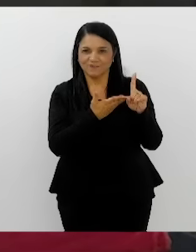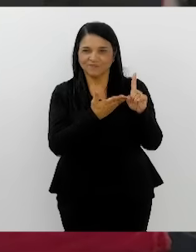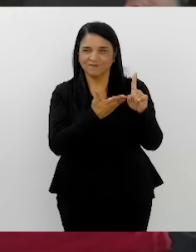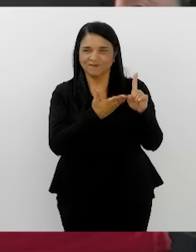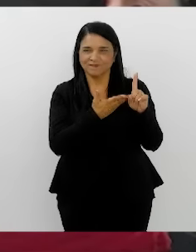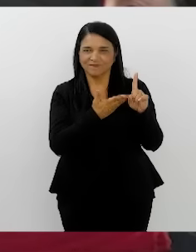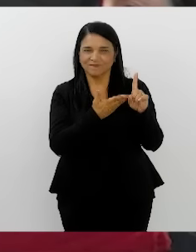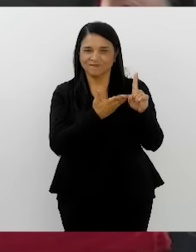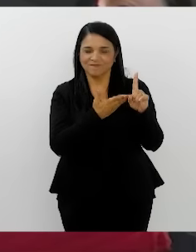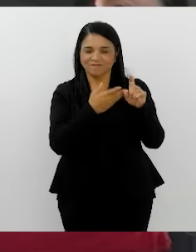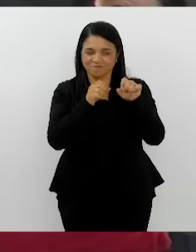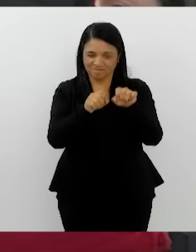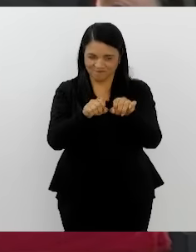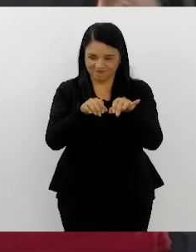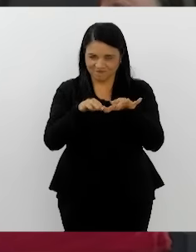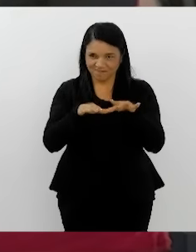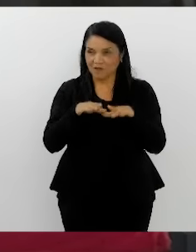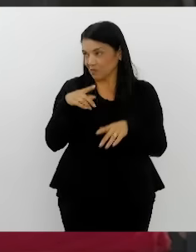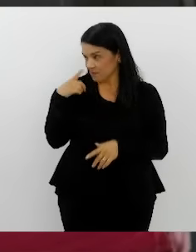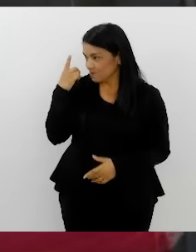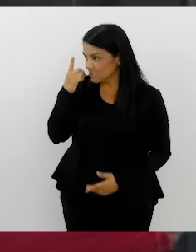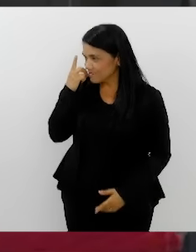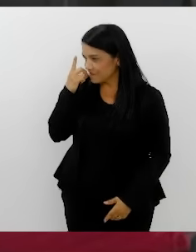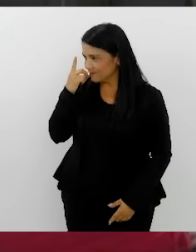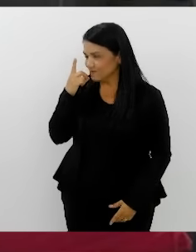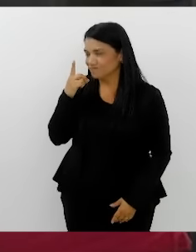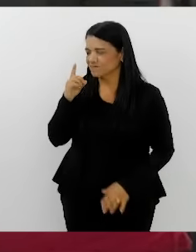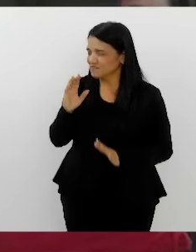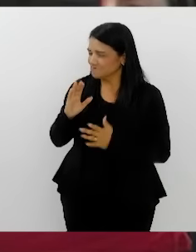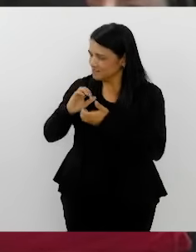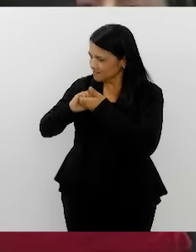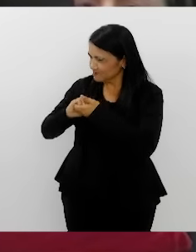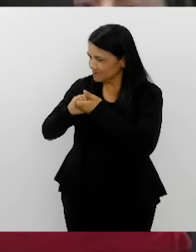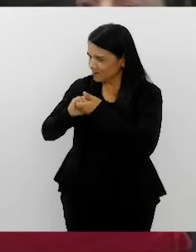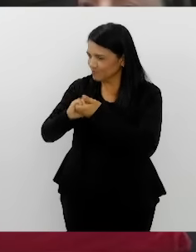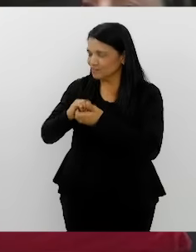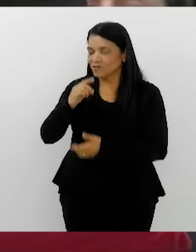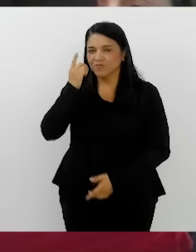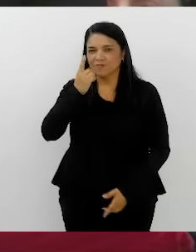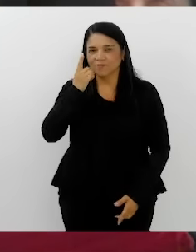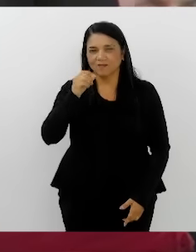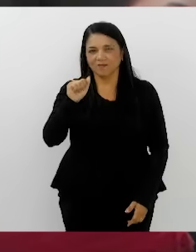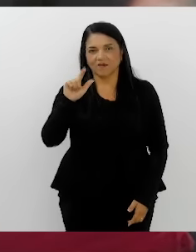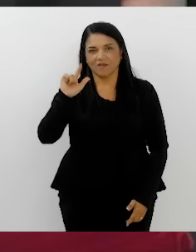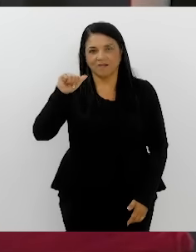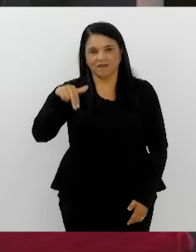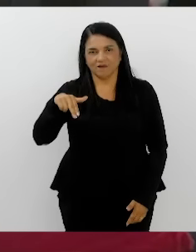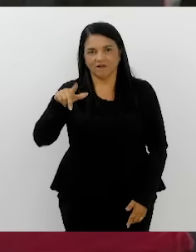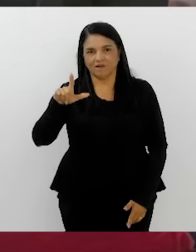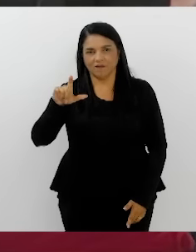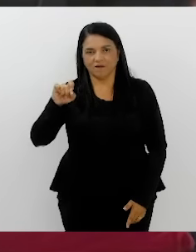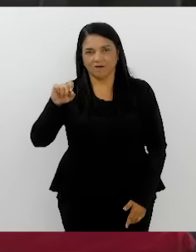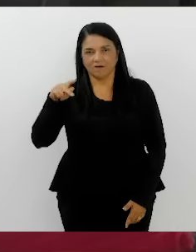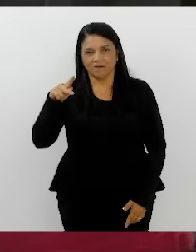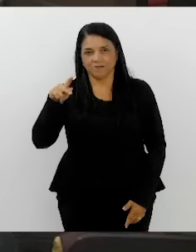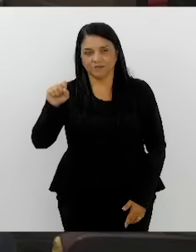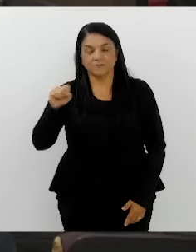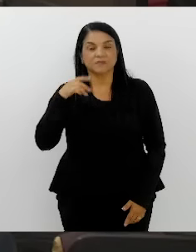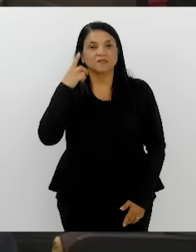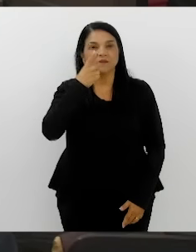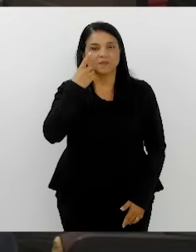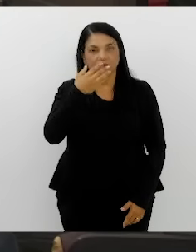dessa sessão solene. Deputado, saúdo o senhor deputado Ana Lopes, os deputados federais aqui